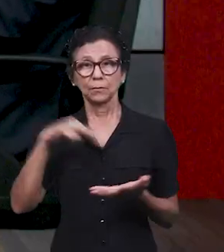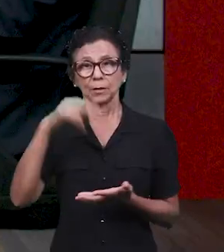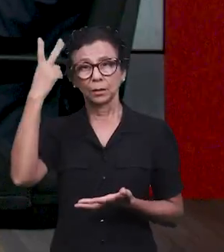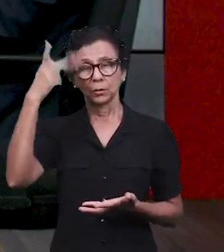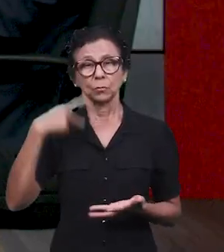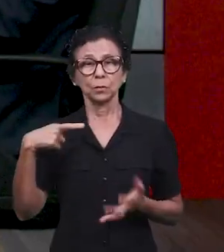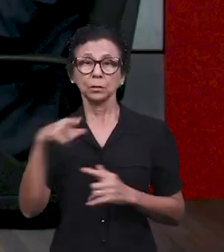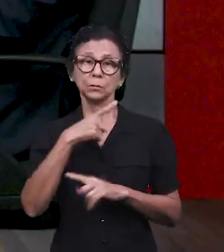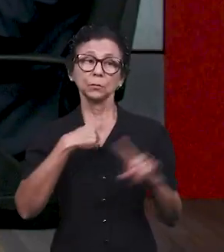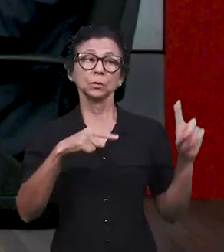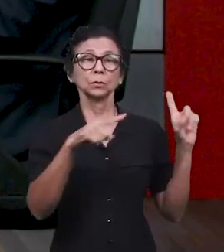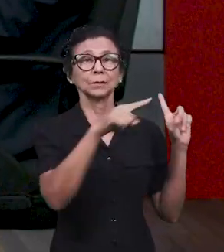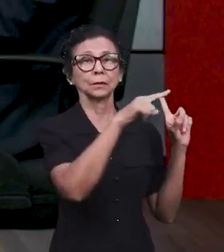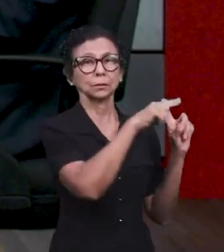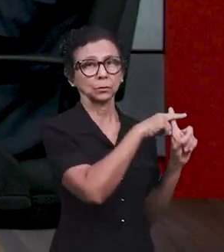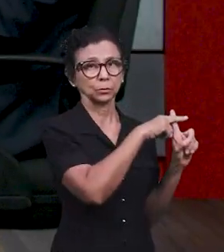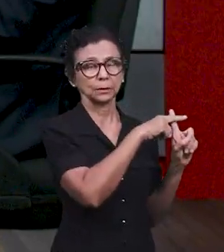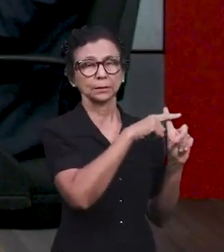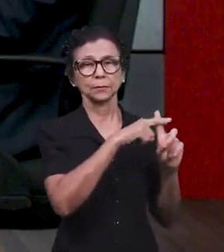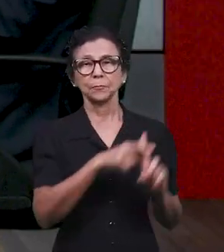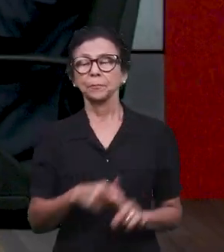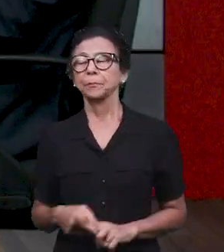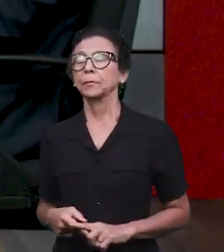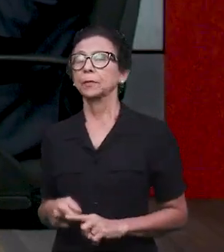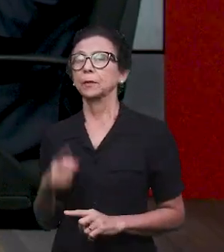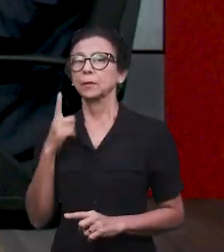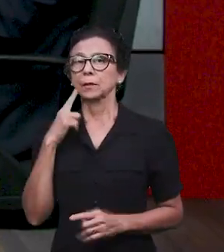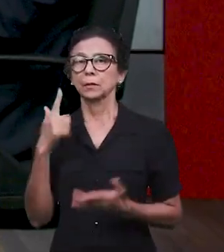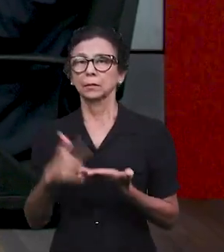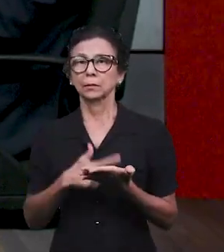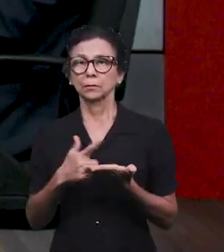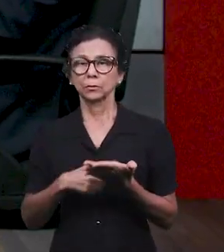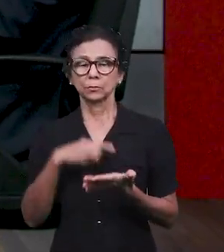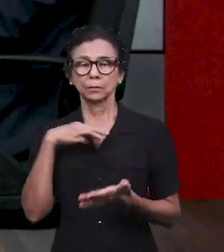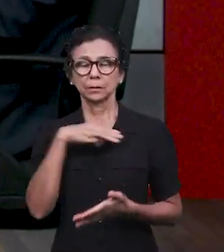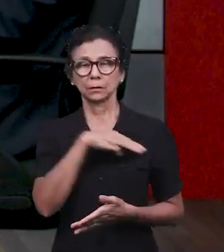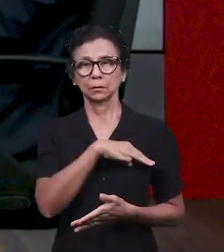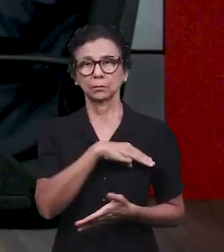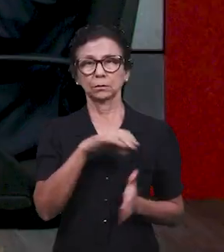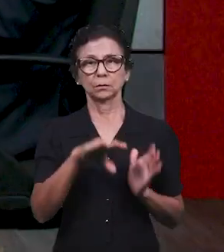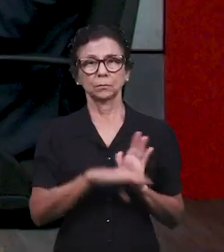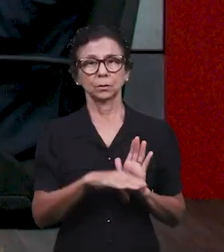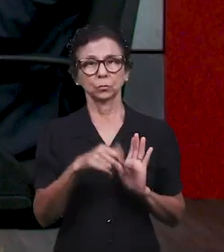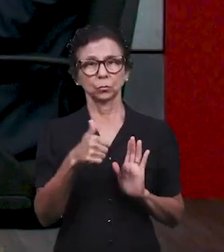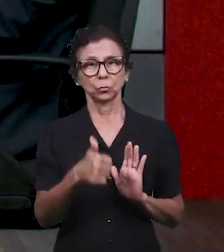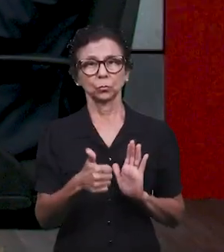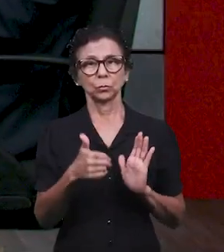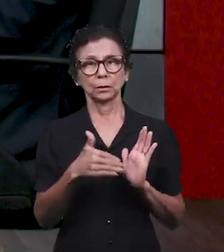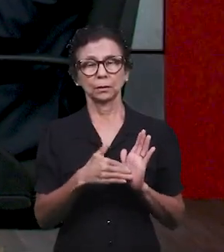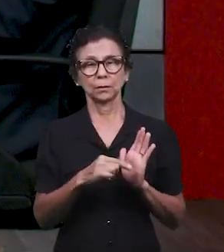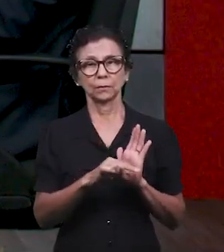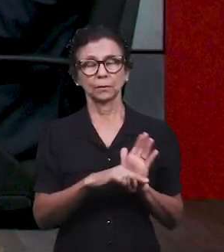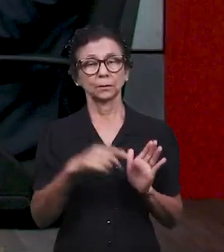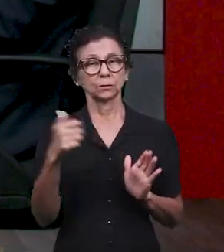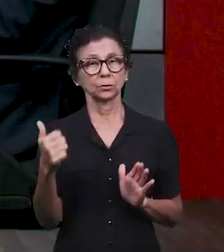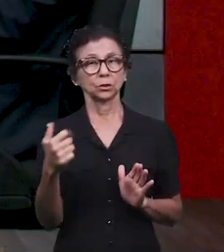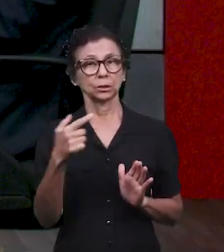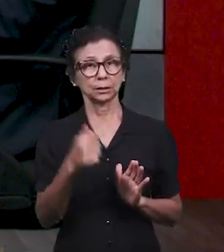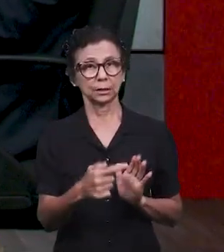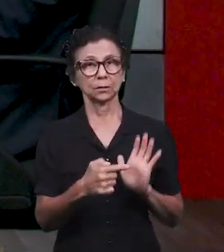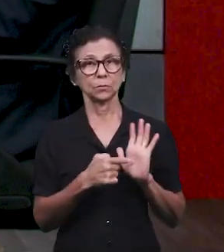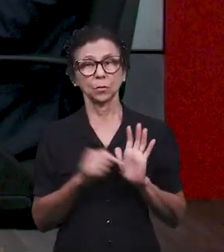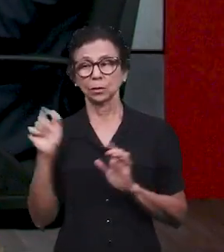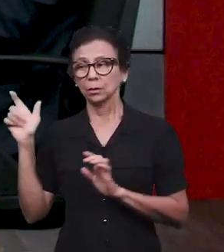ver a genealogia de Jesus no Evangelho de Mateus, no capítulo 1 até o verso